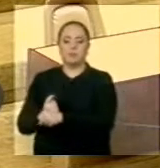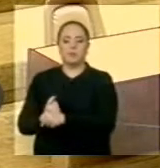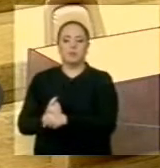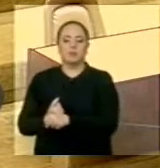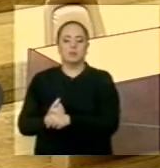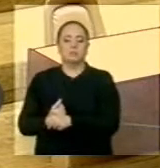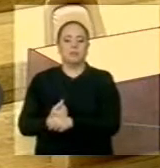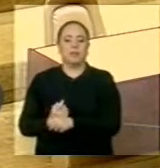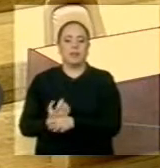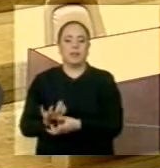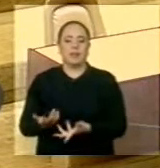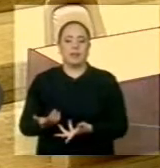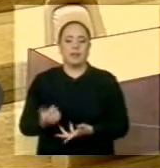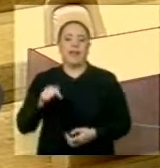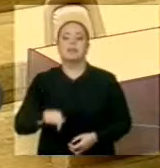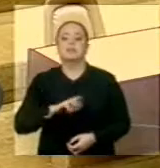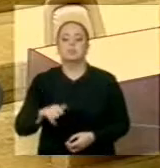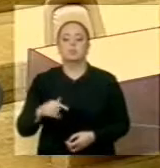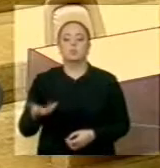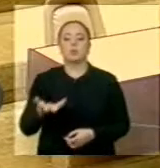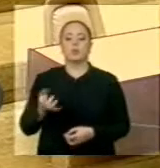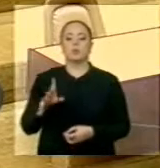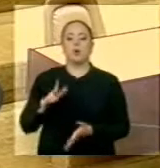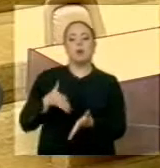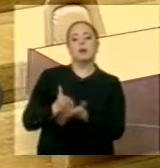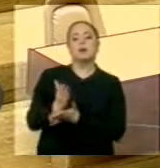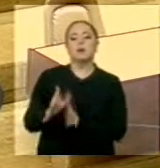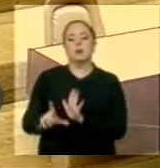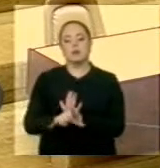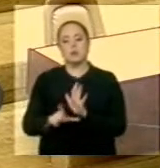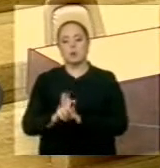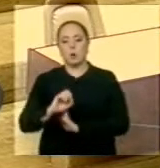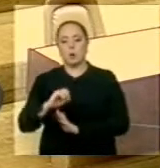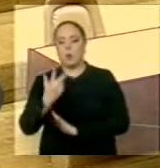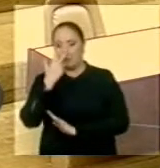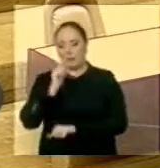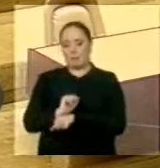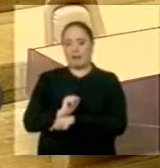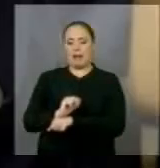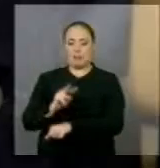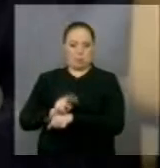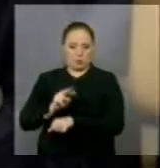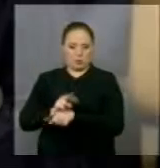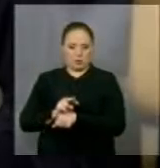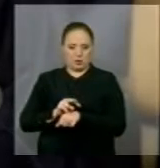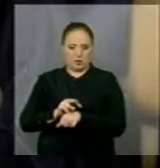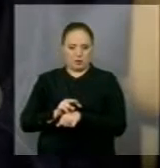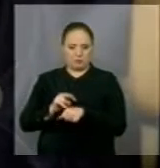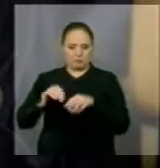o intuito de se regularizar ou deixar de se proteger essas